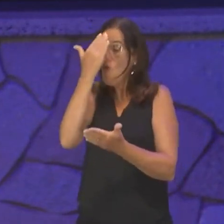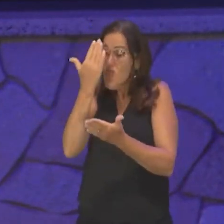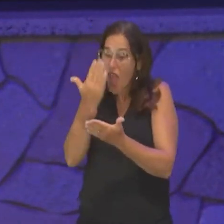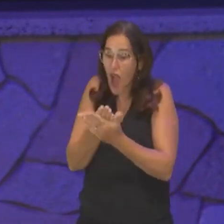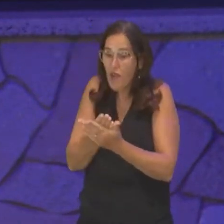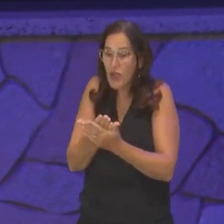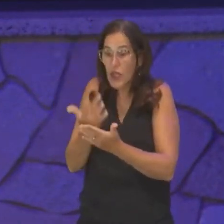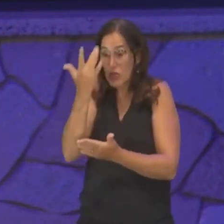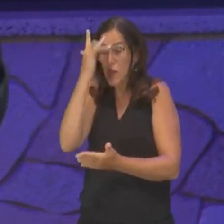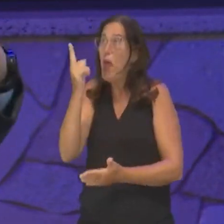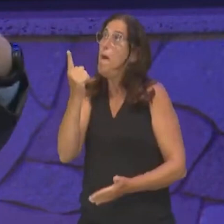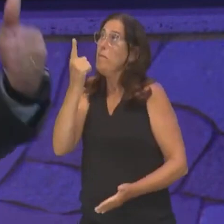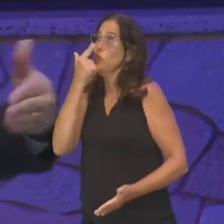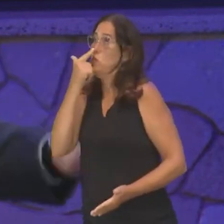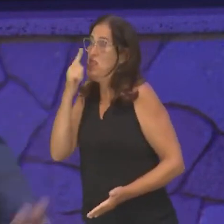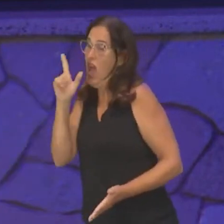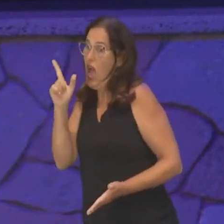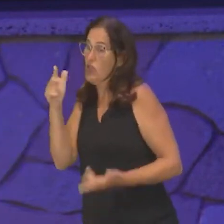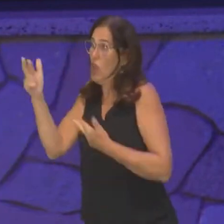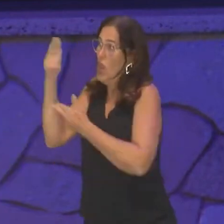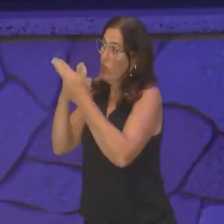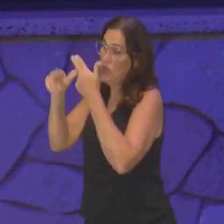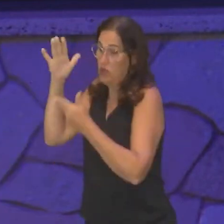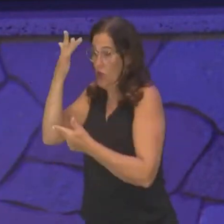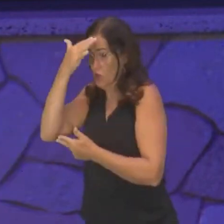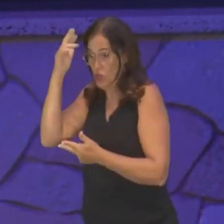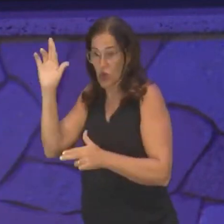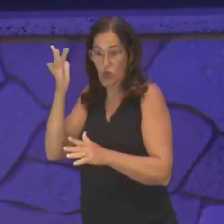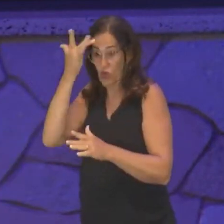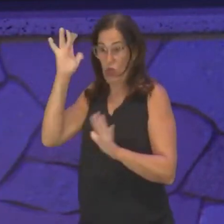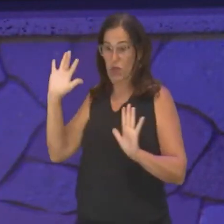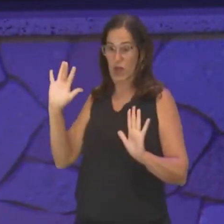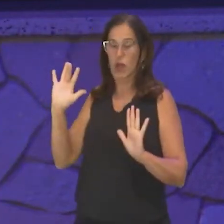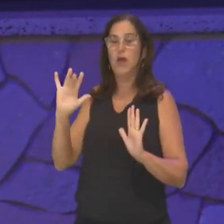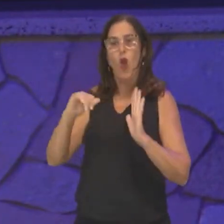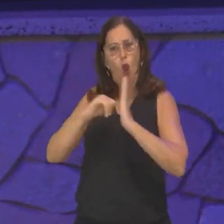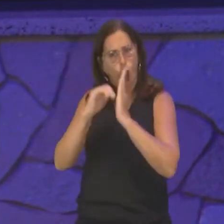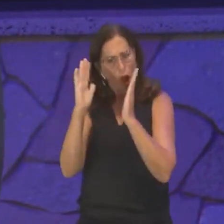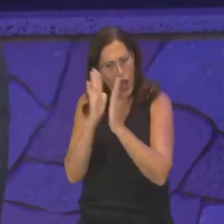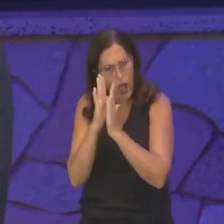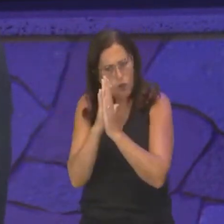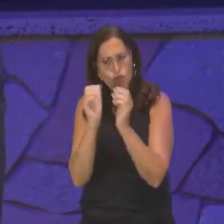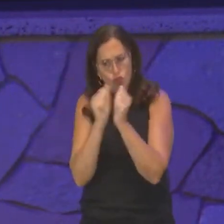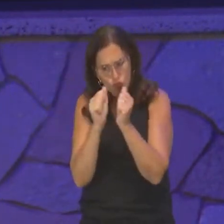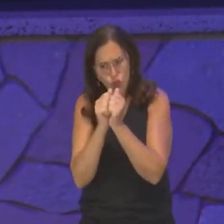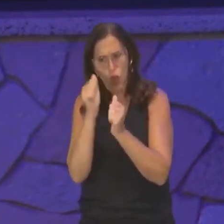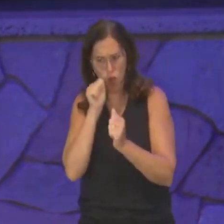intimidade, profundidade no relacionamento com o Senhor. Nós oramos juntos.